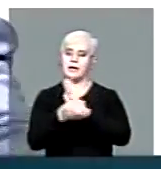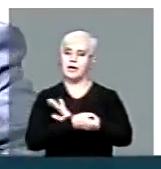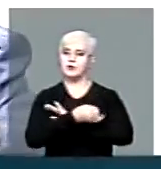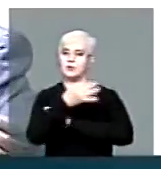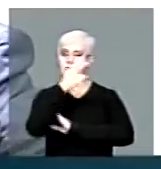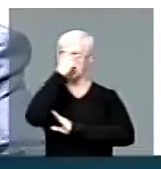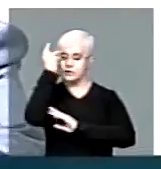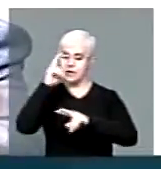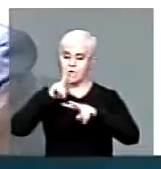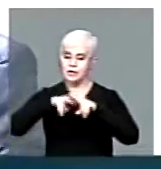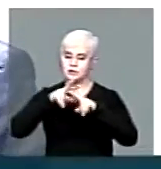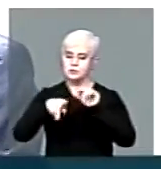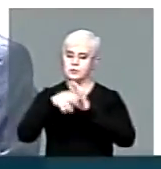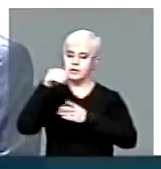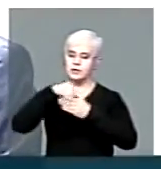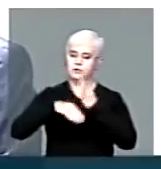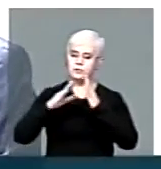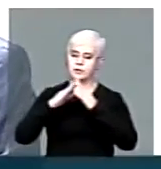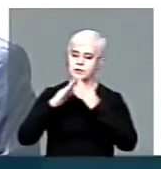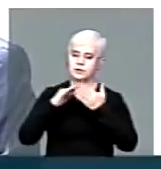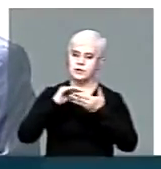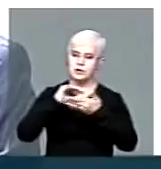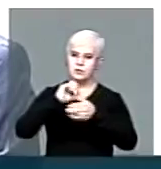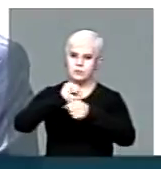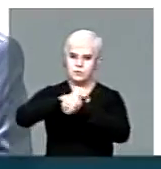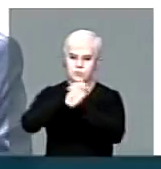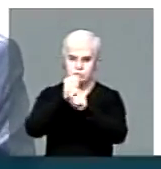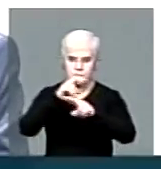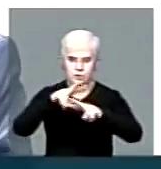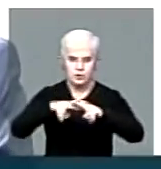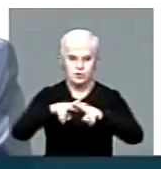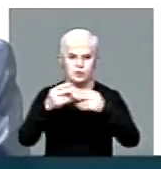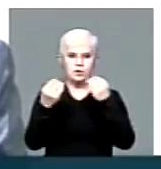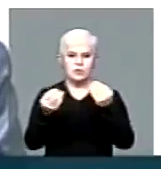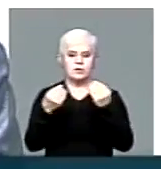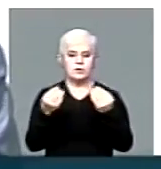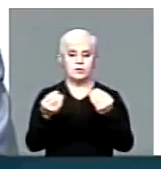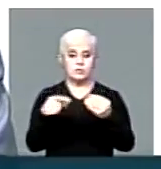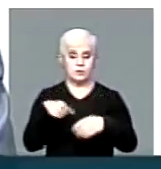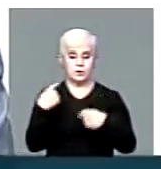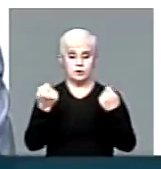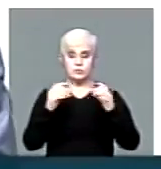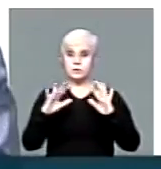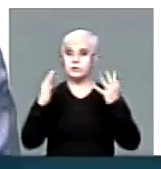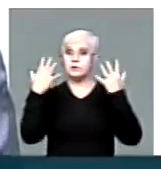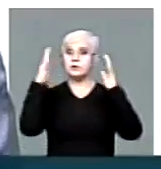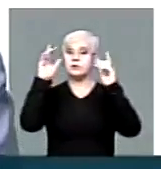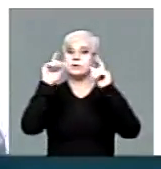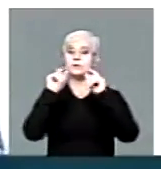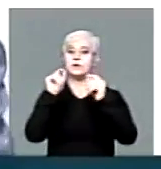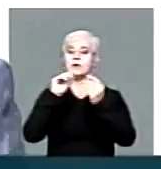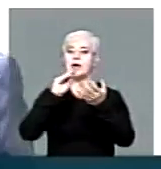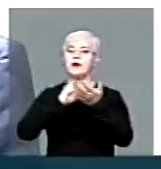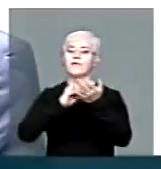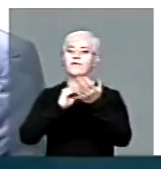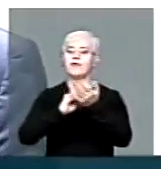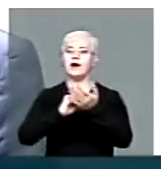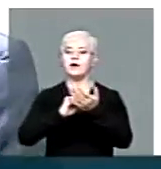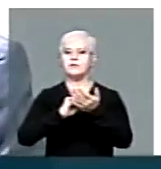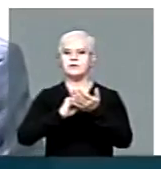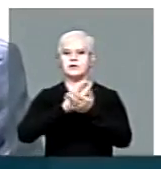pelo número de mandatos cumpridos ou não cumpridos. Quer dizer, o que nós deveríamos festejar era a ausência do crime, ou a